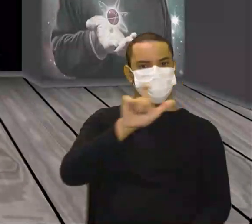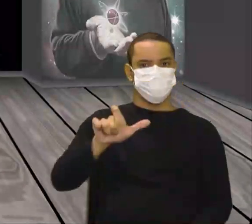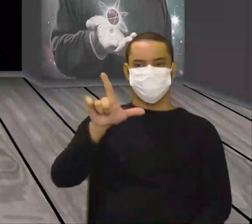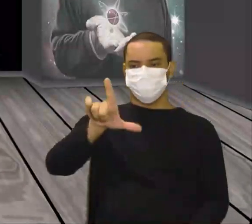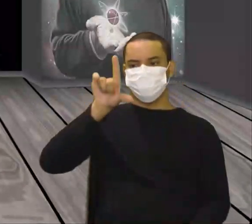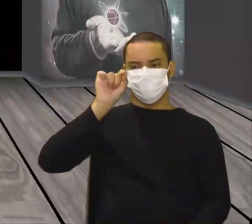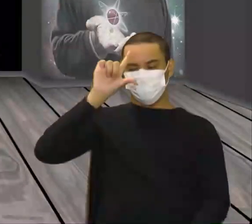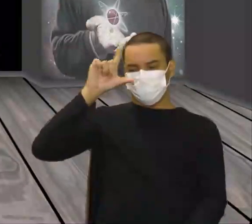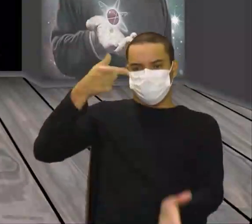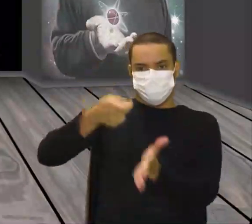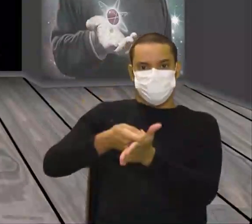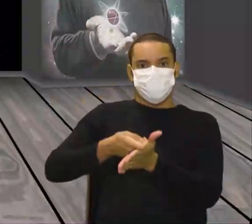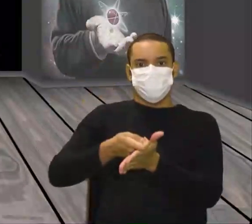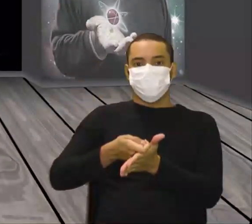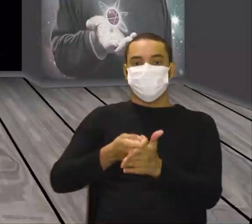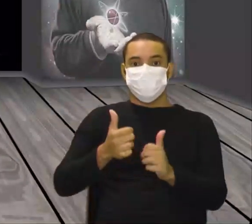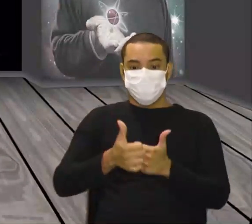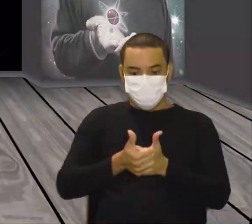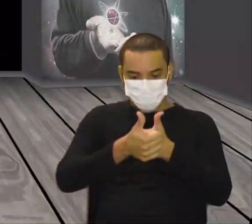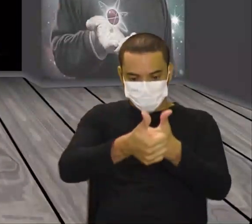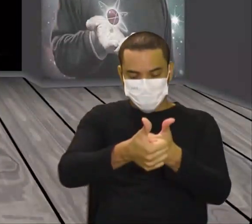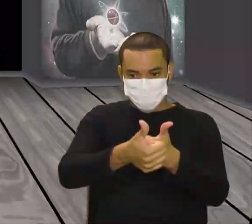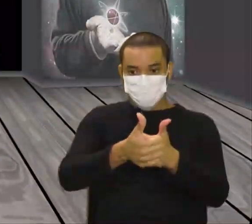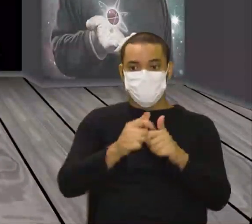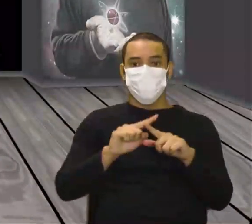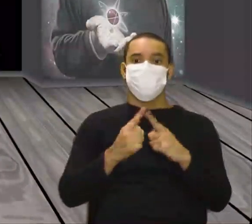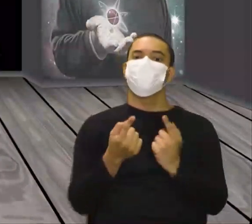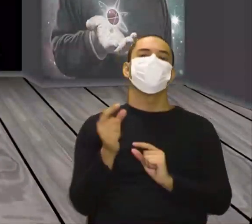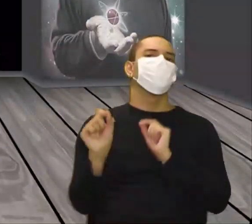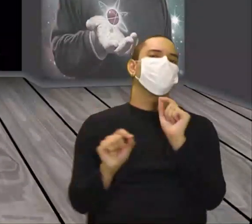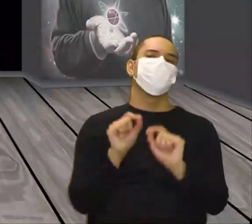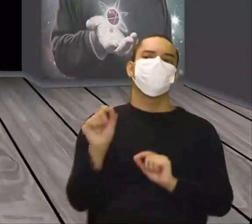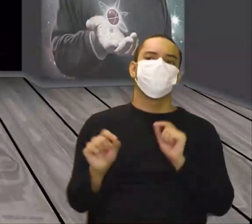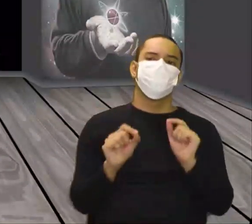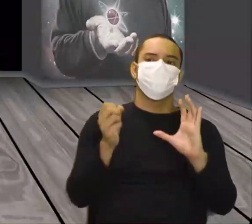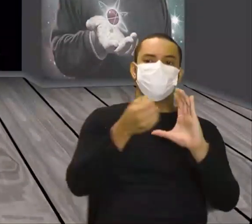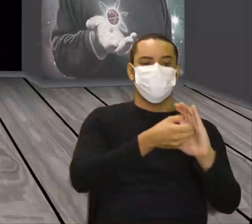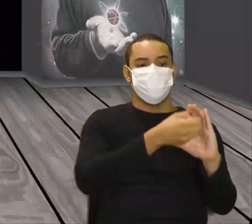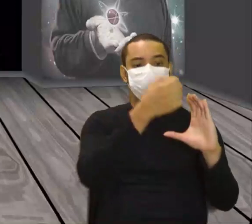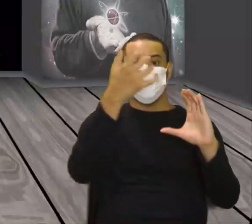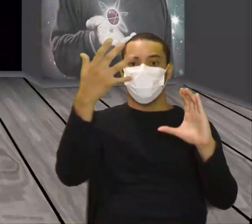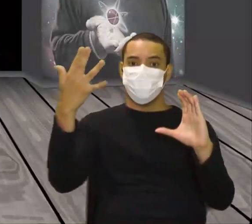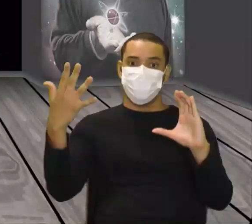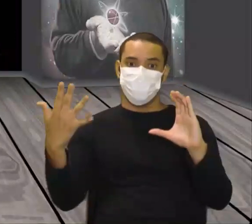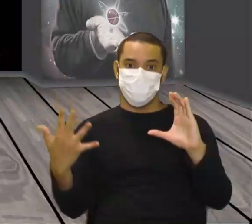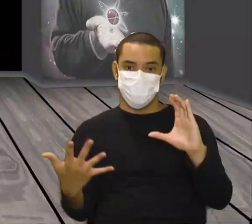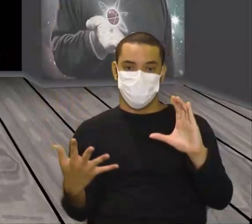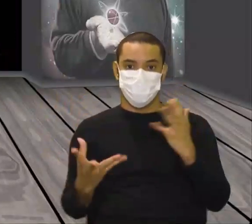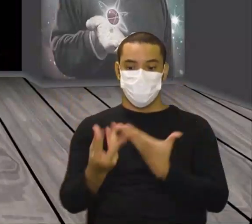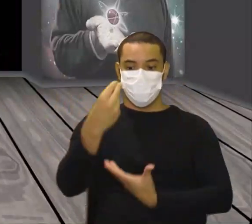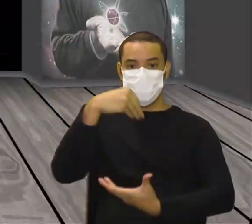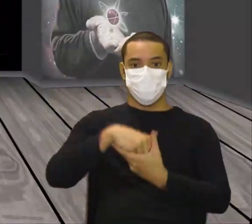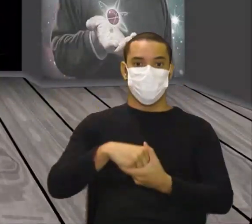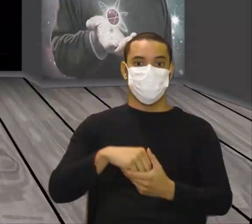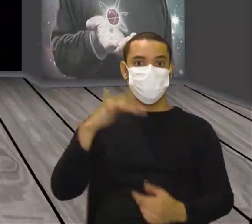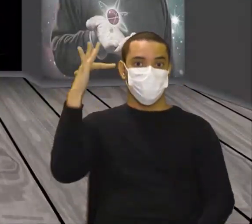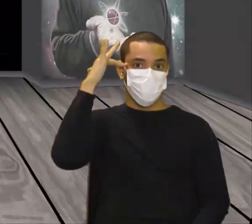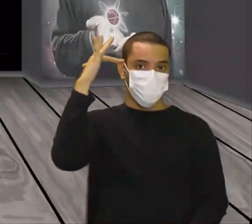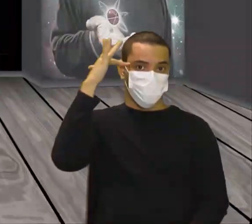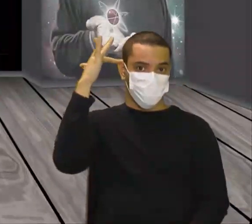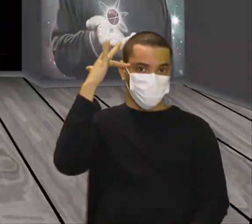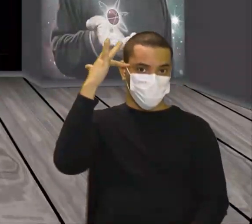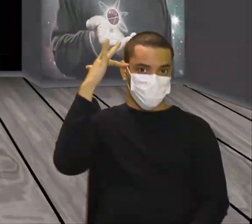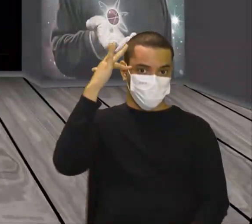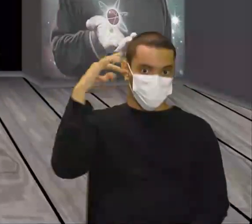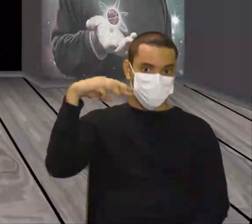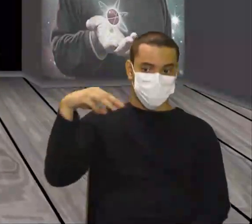seguir. Então, o que caracteriza, né? Caracteriza esse racionalismo moderno?